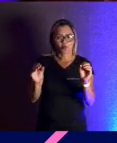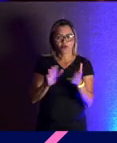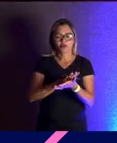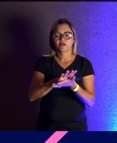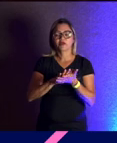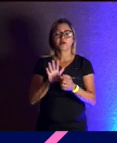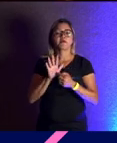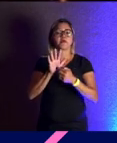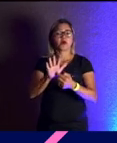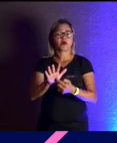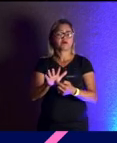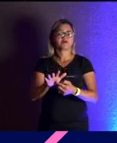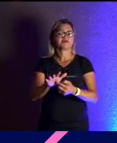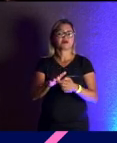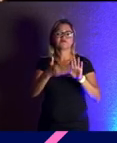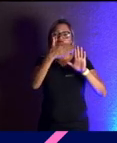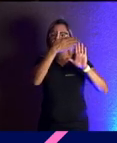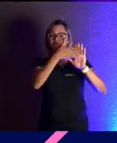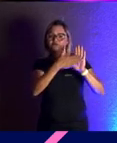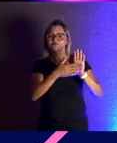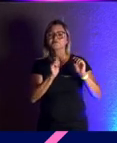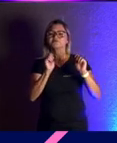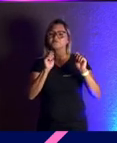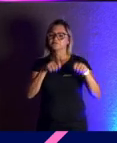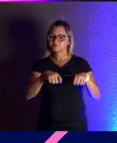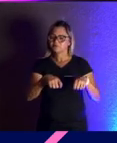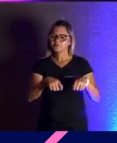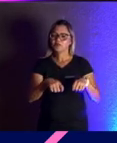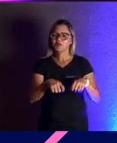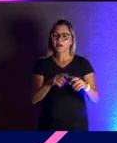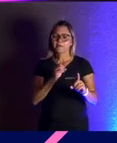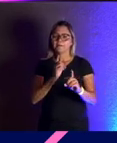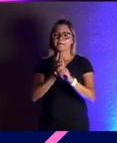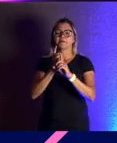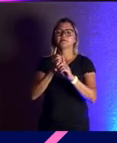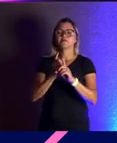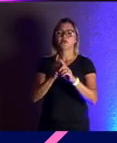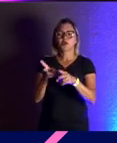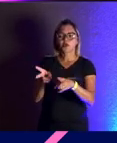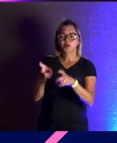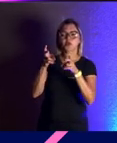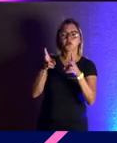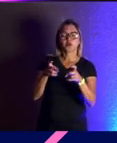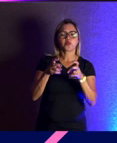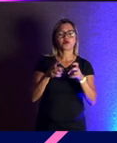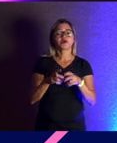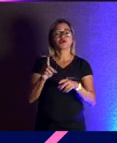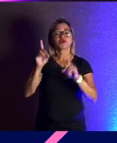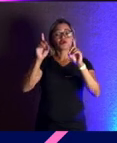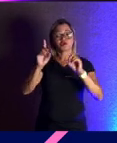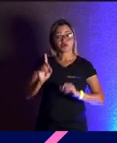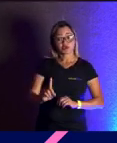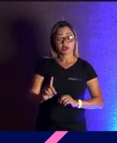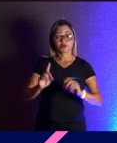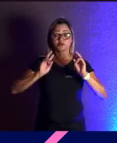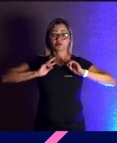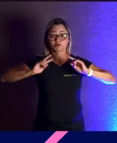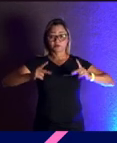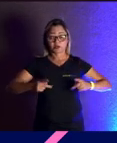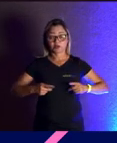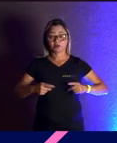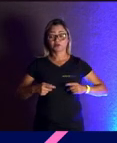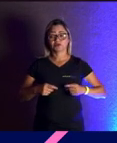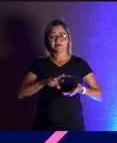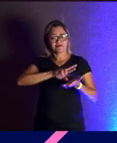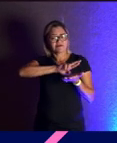social. Se mostra também que dá para a gente descobrir evidências de violações de direitos humanos de